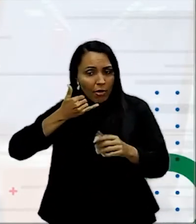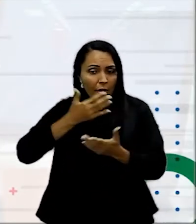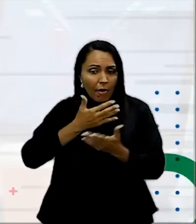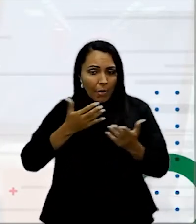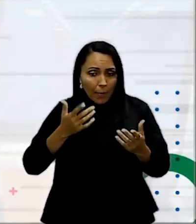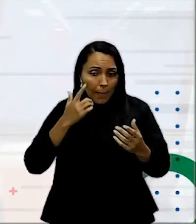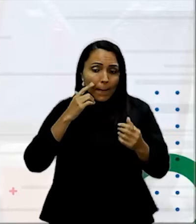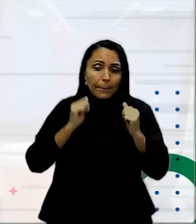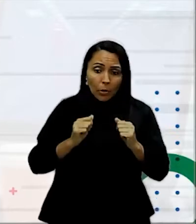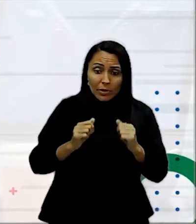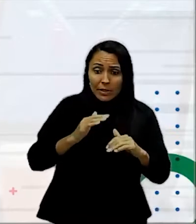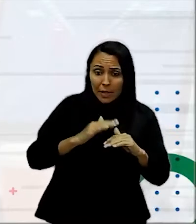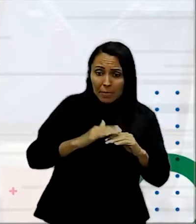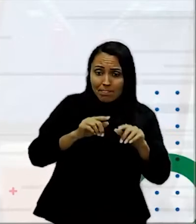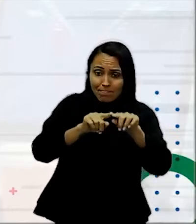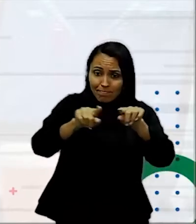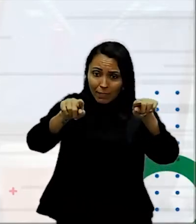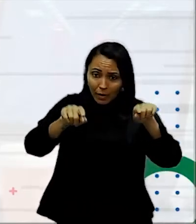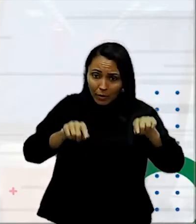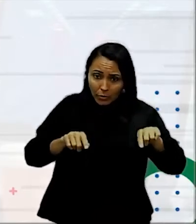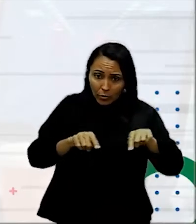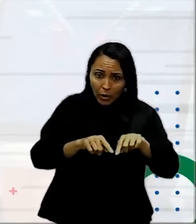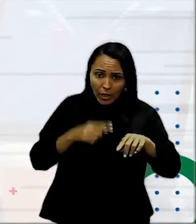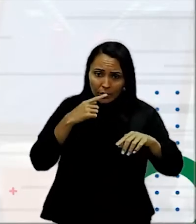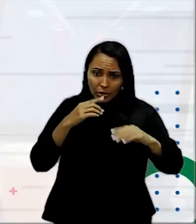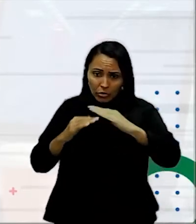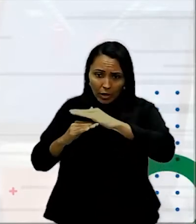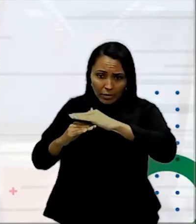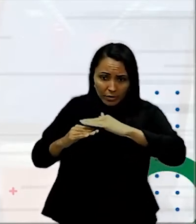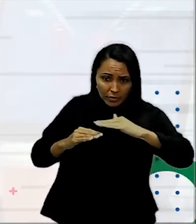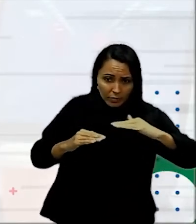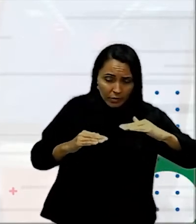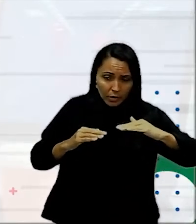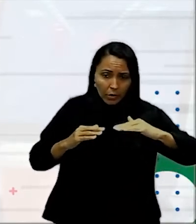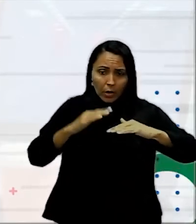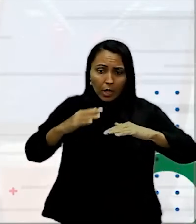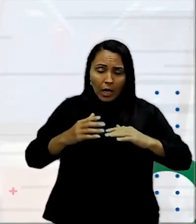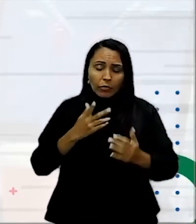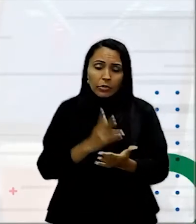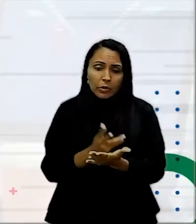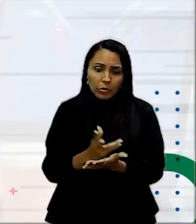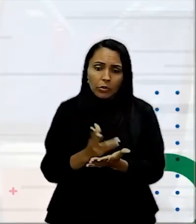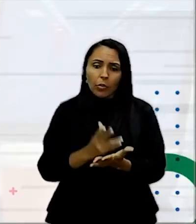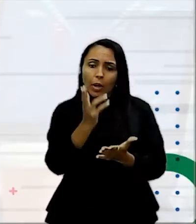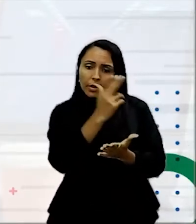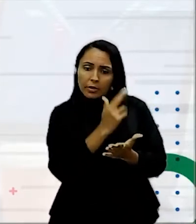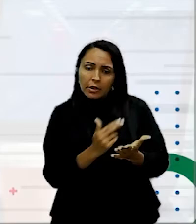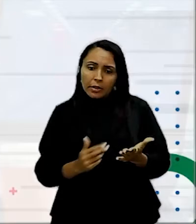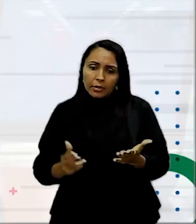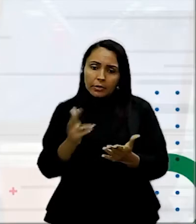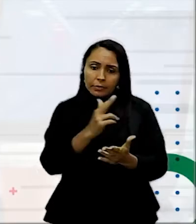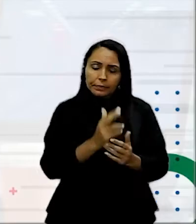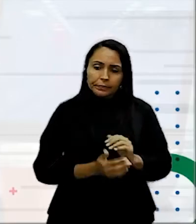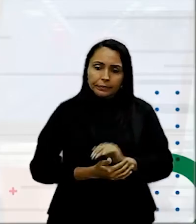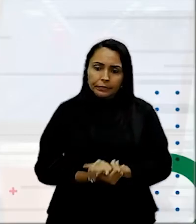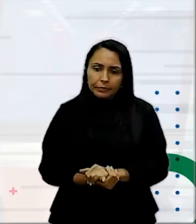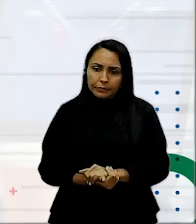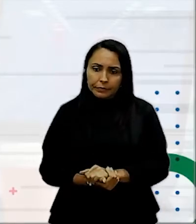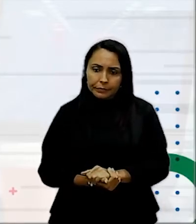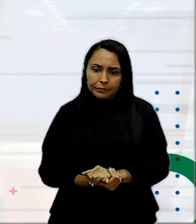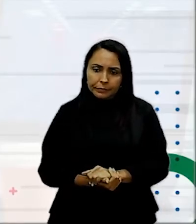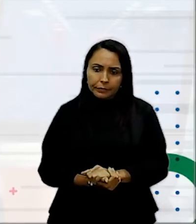maior mesmo, mas você deixa essa divisão aqui. Aí você continua desenhando. Então vamos lá. Eu falei assim,